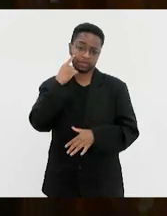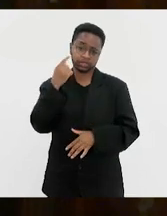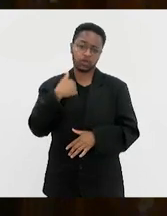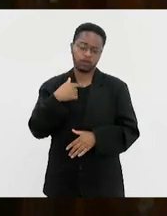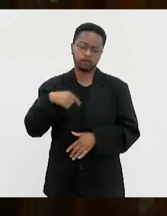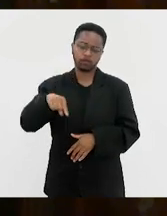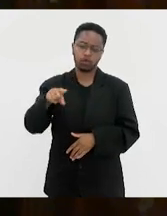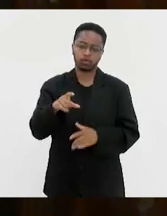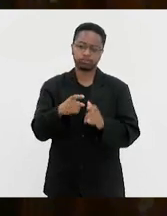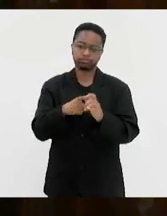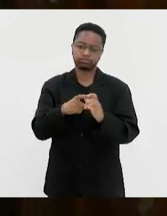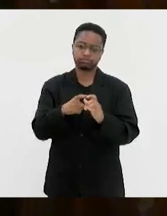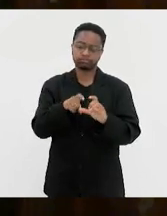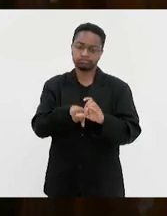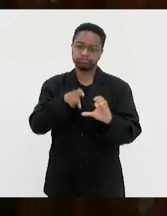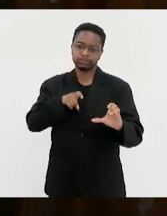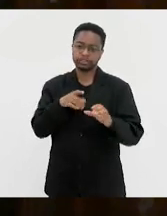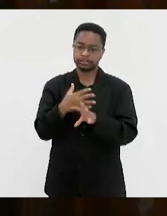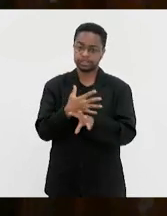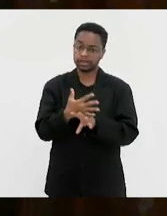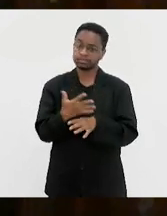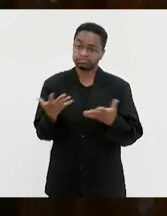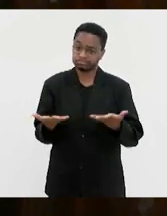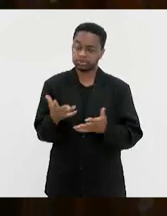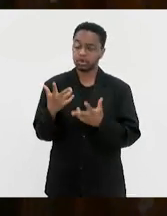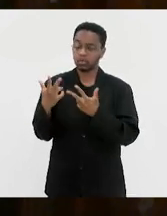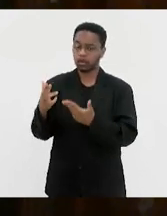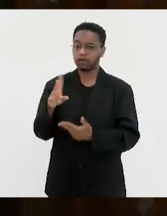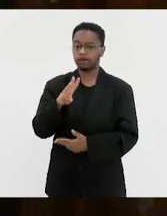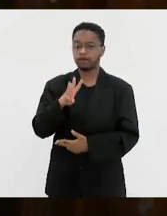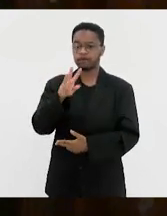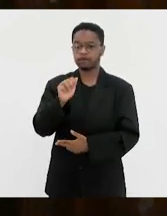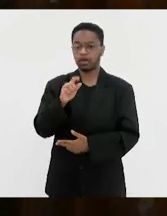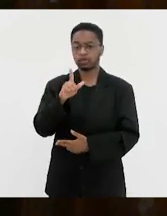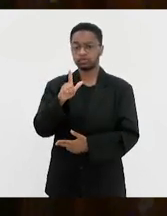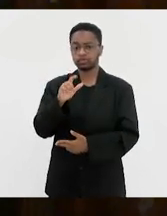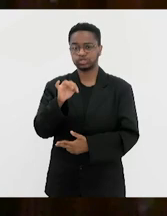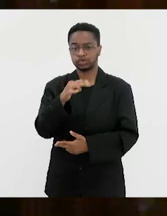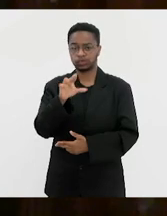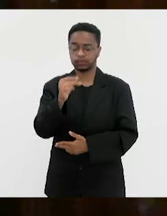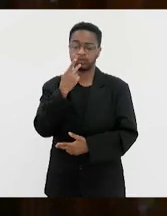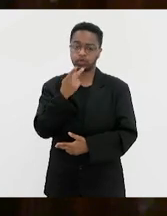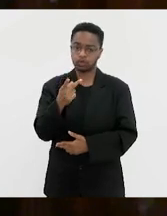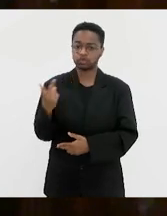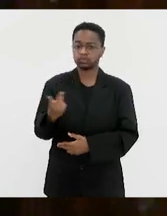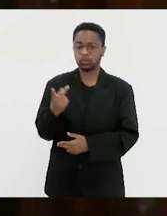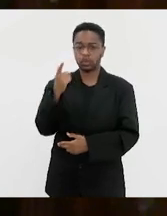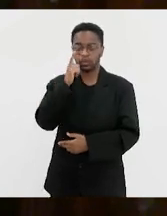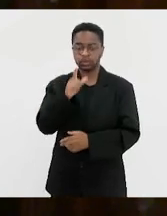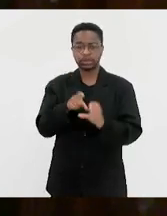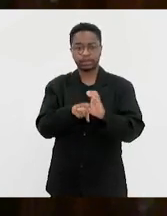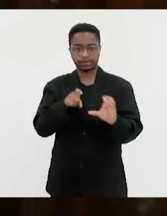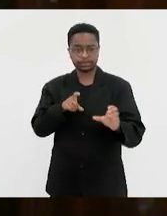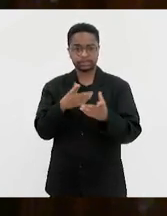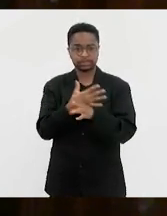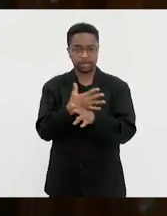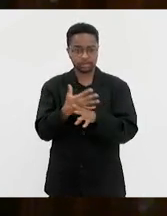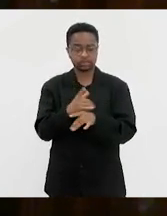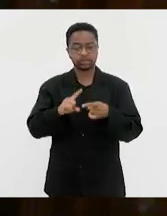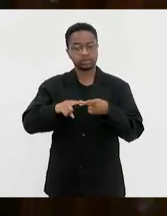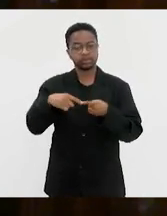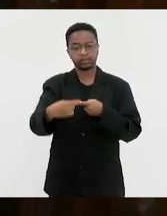cidade. E aí, como o Valtinho falou, eles se unem, conseguem emancipar, e nesse meio tempo, o meu pai já começa